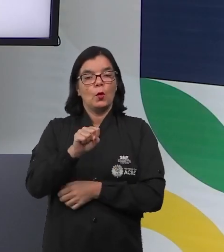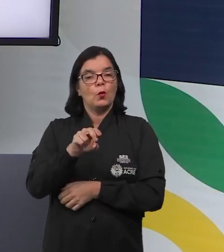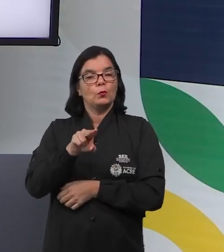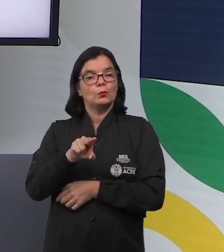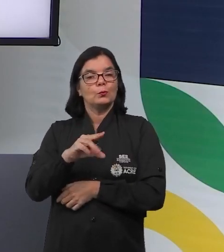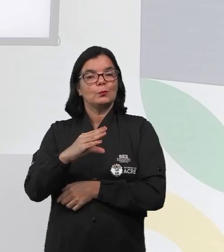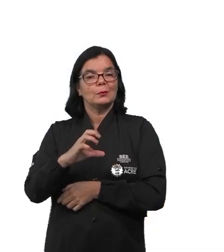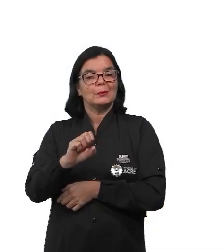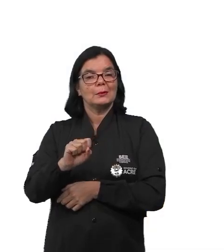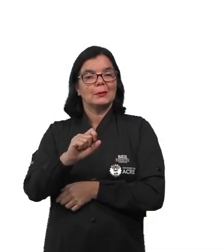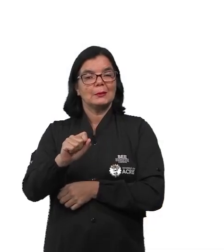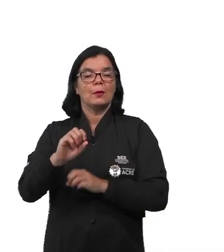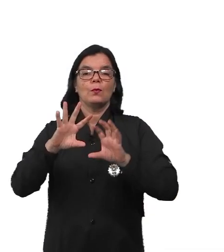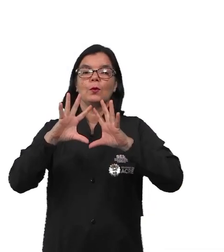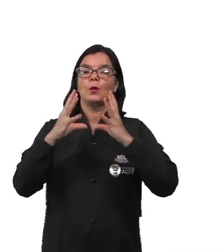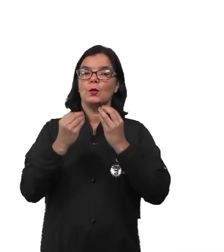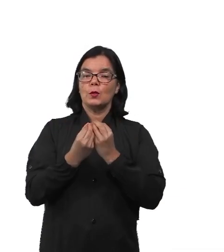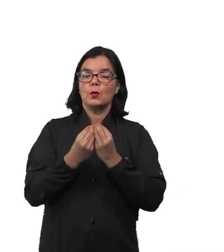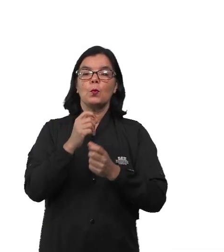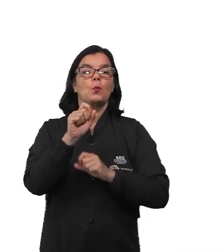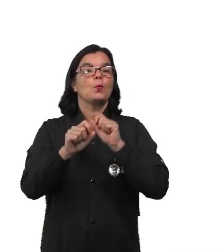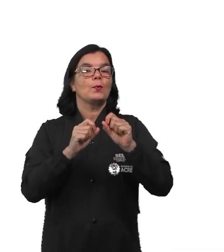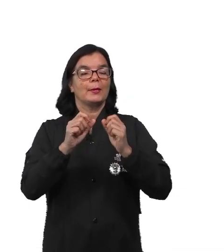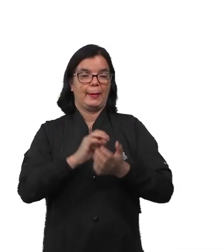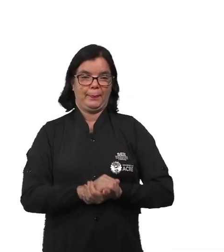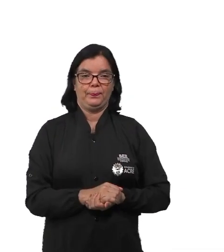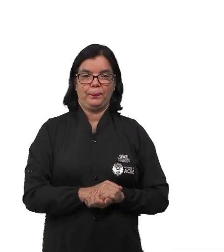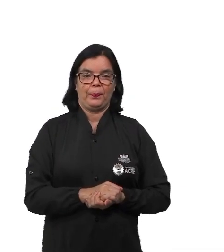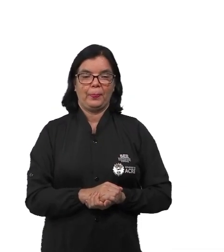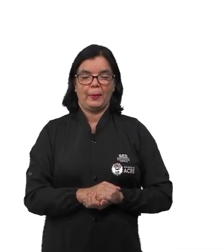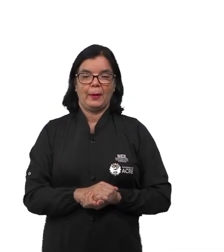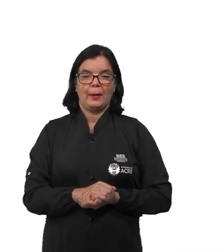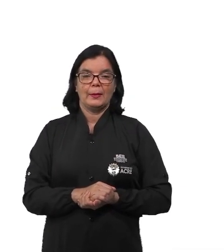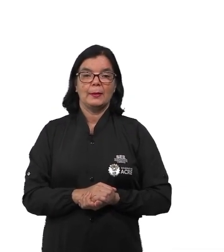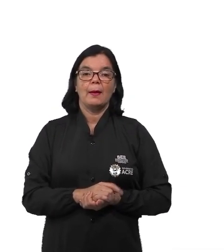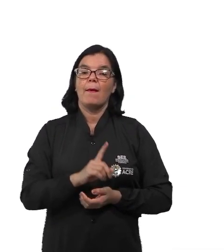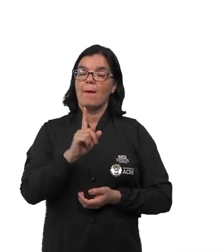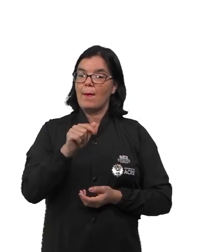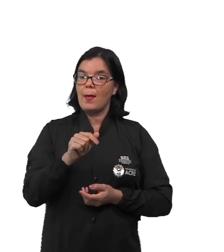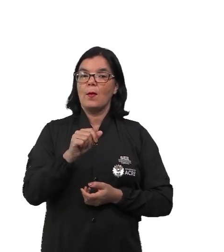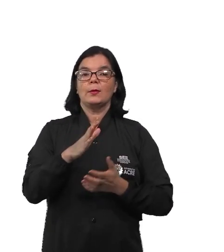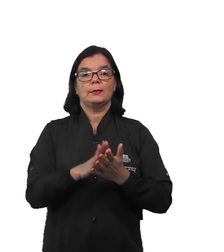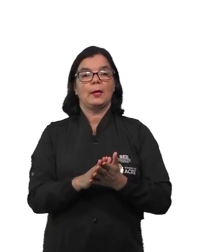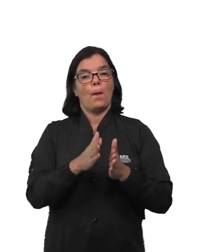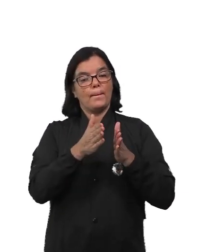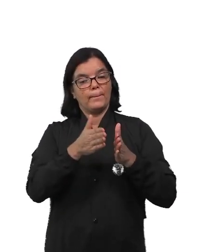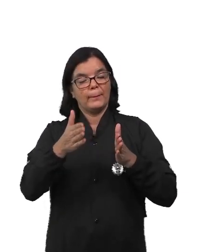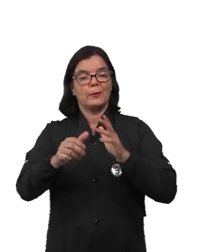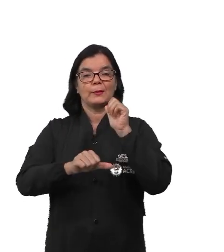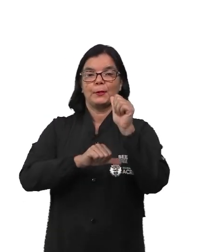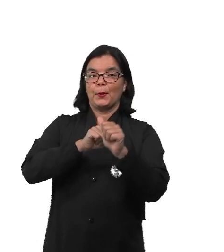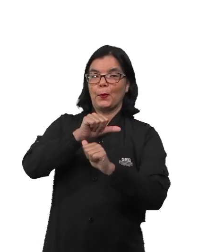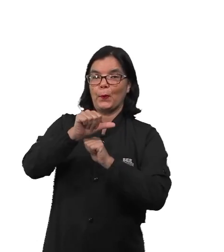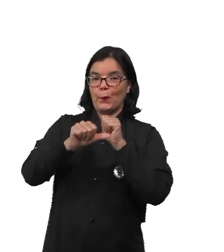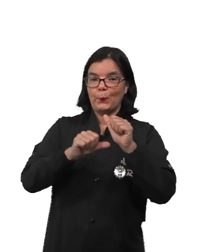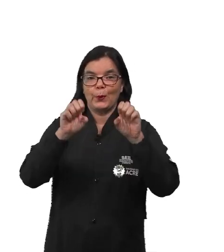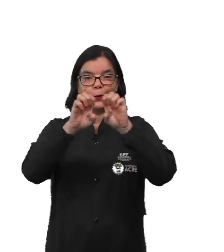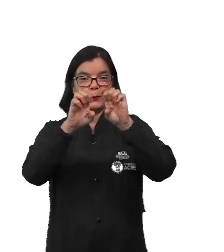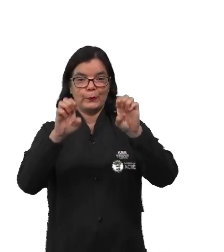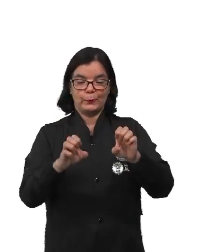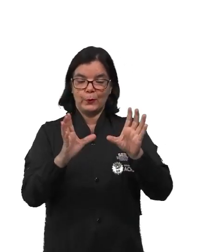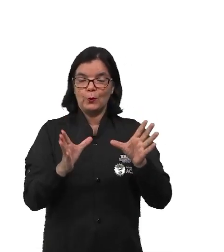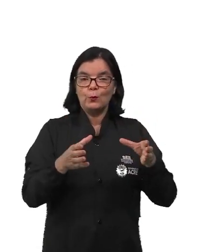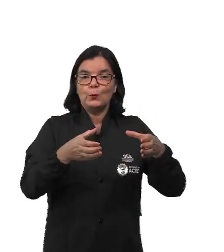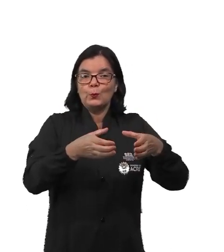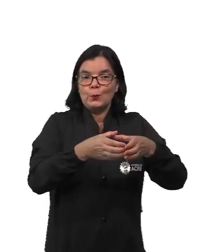ecológica. Olha só, sucessão o que é? Sucessão ecológica é um processo que altera a estrutura de